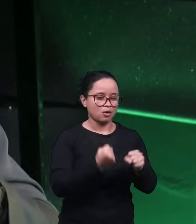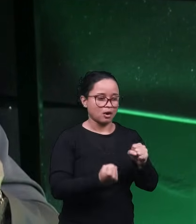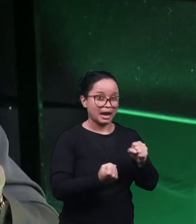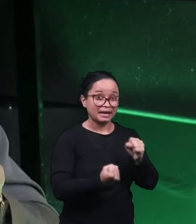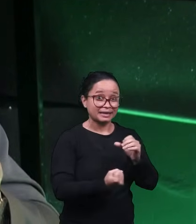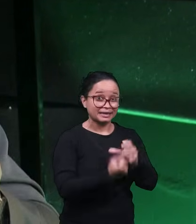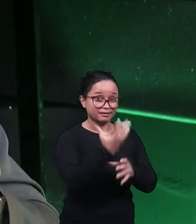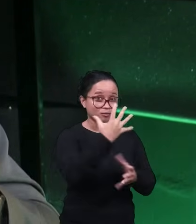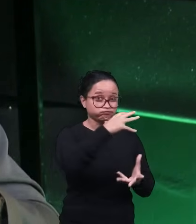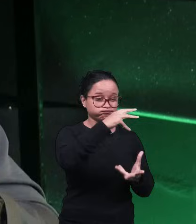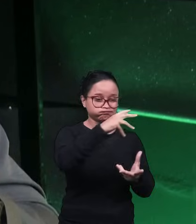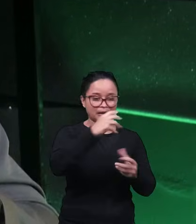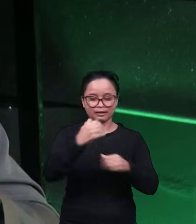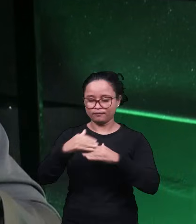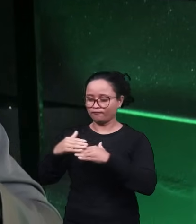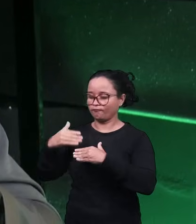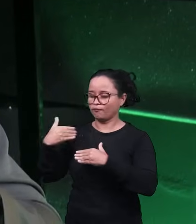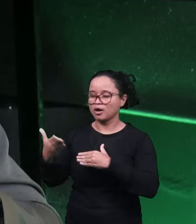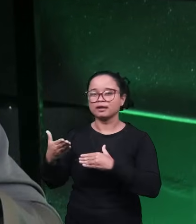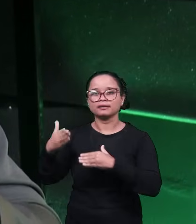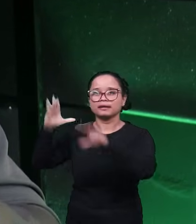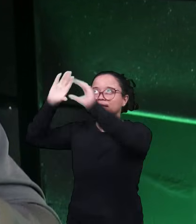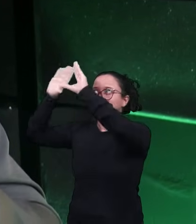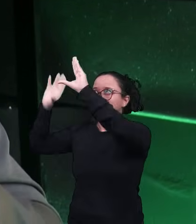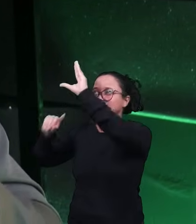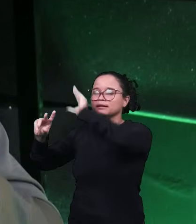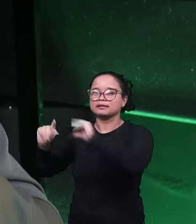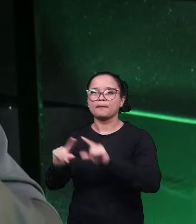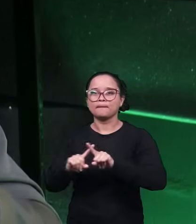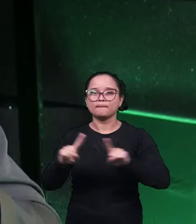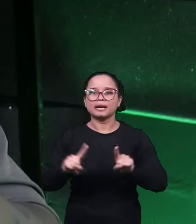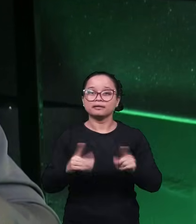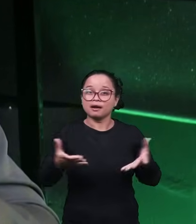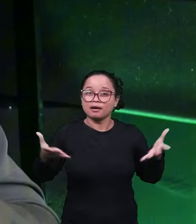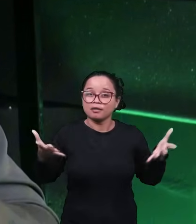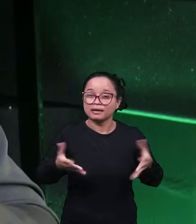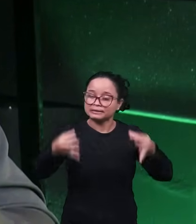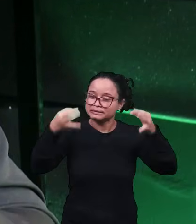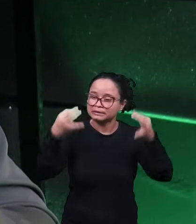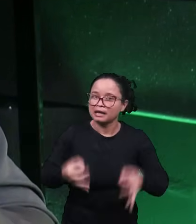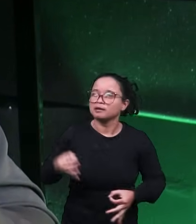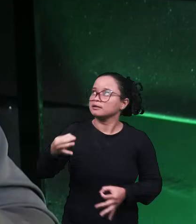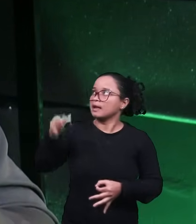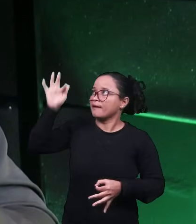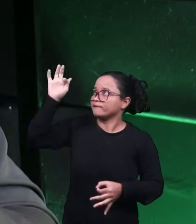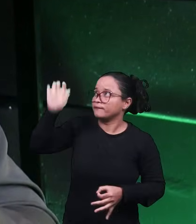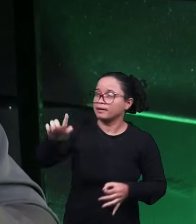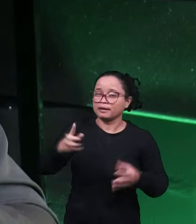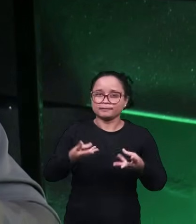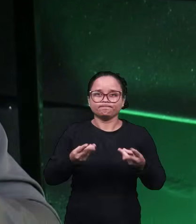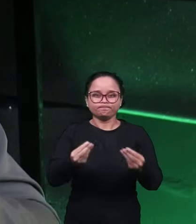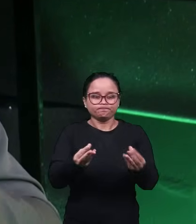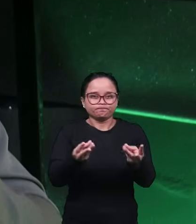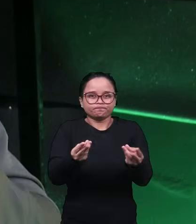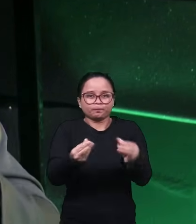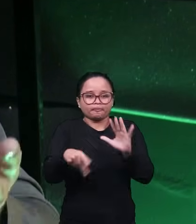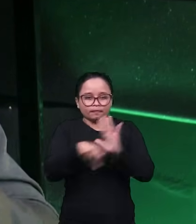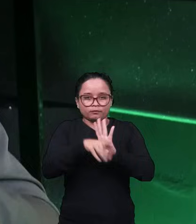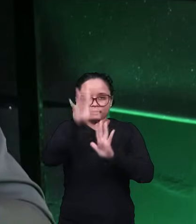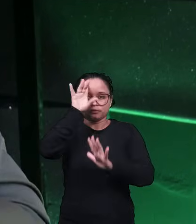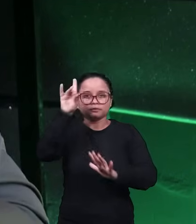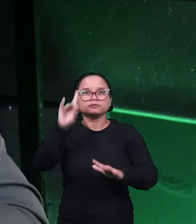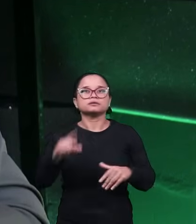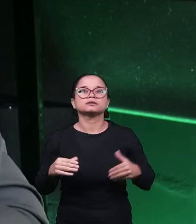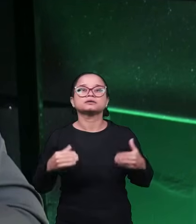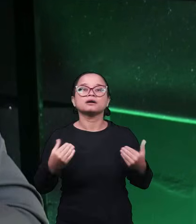obra redentora profeticamente, mas através de quê? Desta fé que é substância de Deus, né? Que é